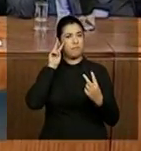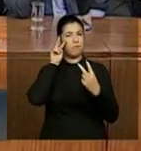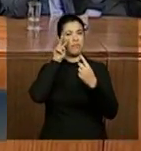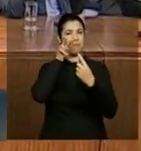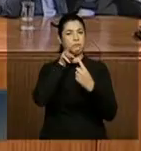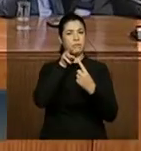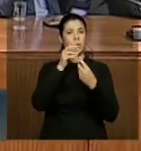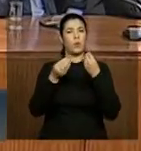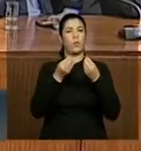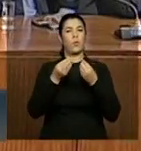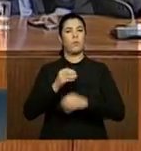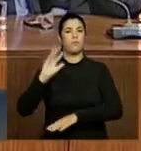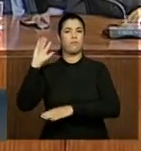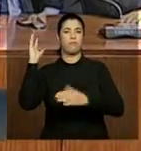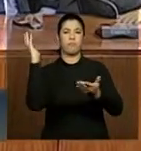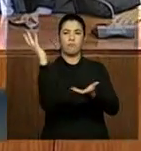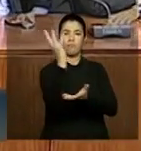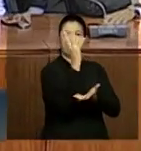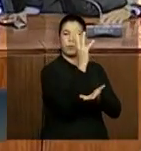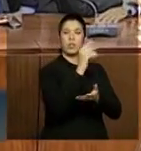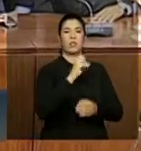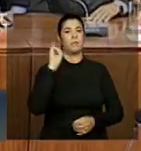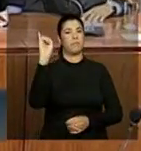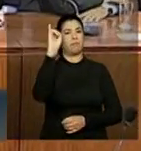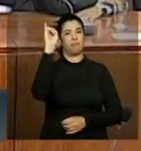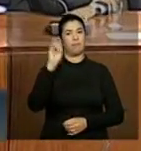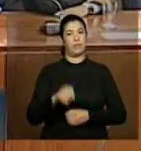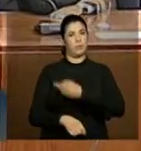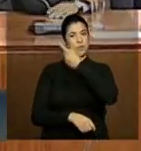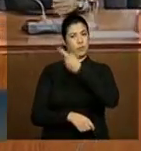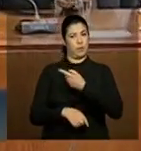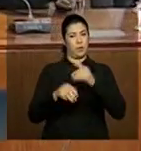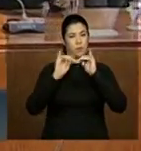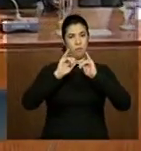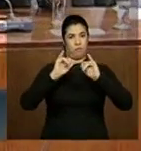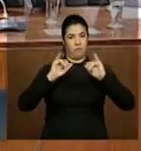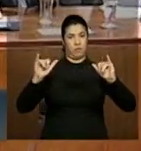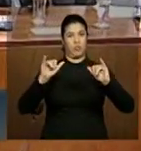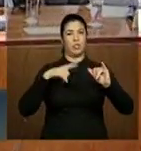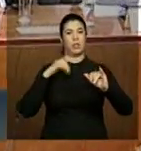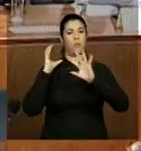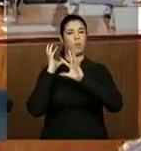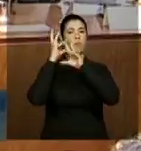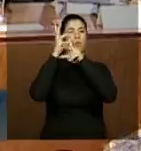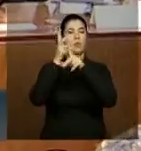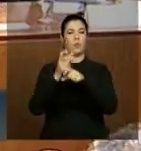dado mostra que é importantíssimo a gente colocar essa perspectiva da